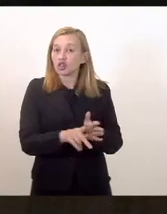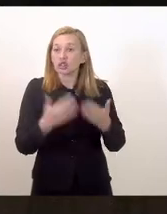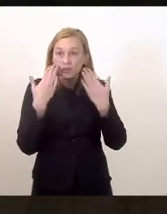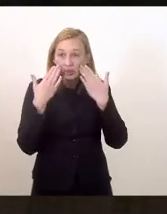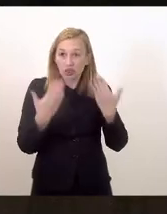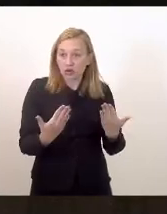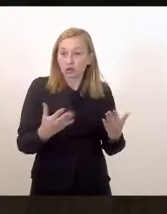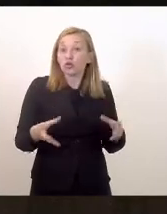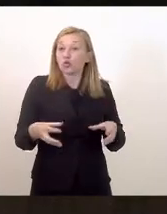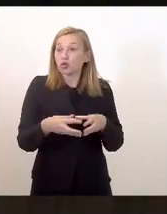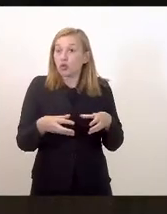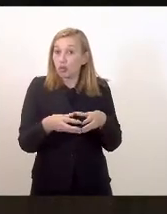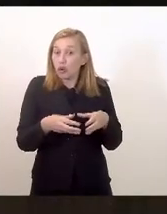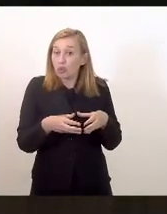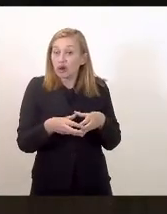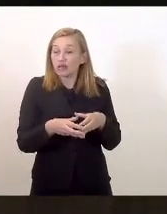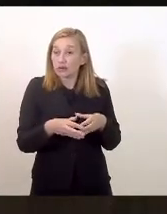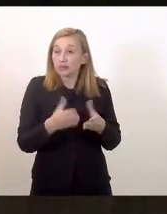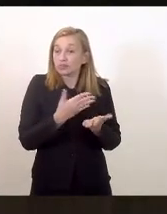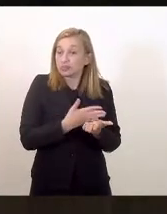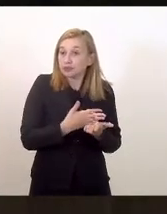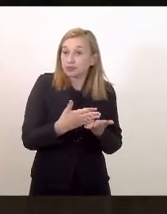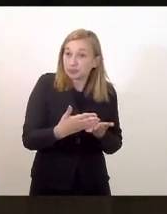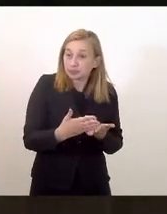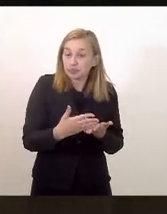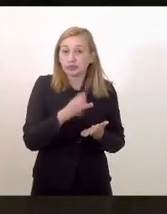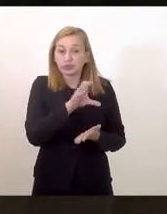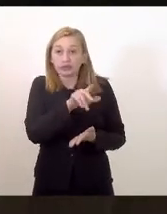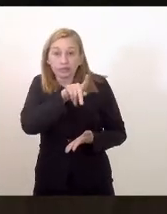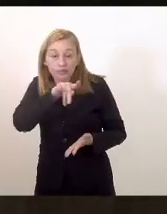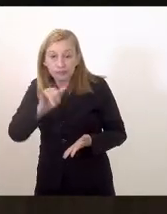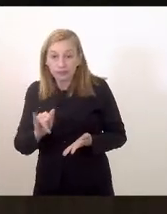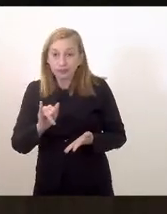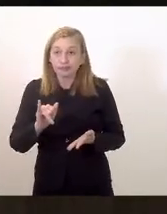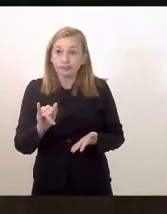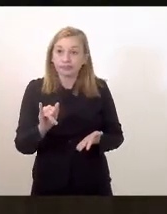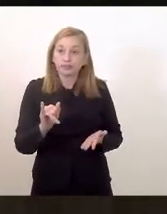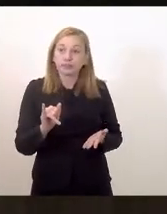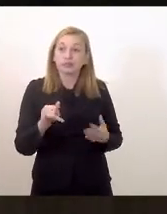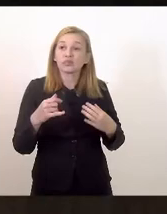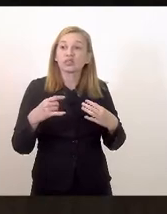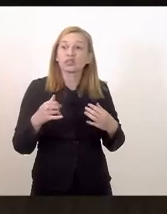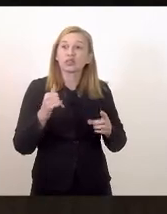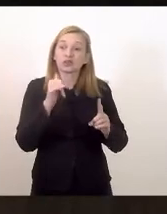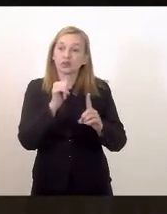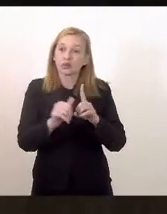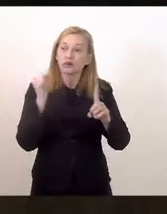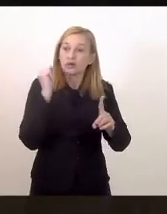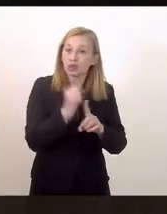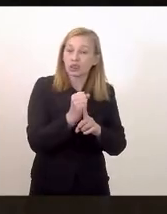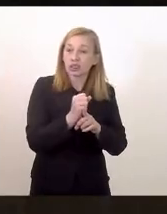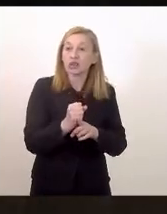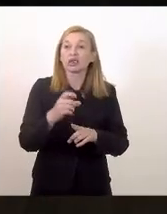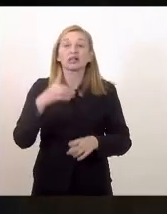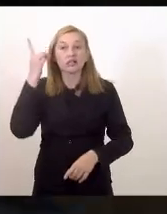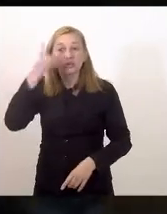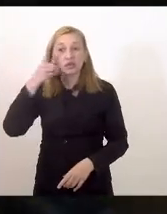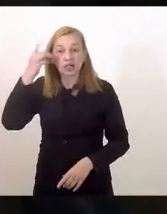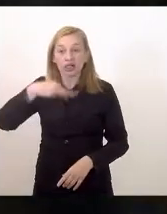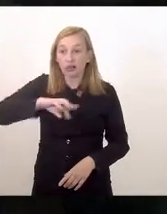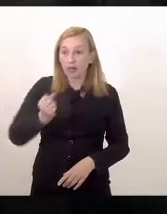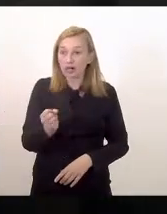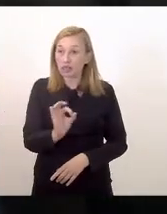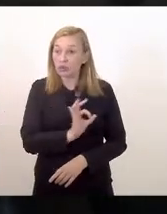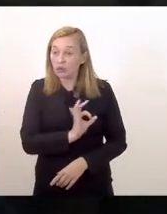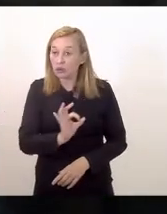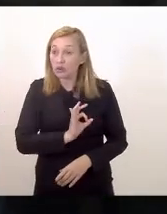apresentou coletivamente a partir da CPI do feminicídio, presidida pela deputada Marta Rocha.